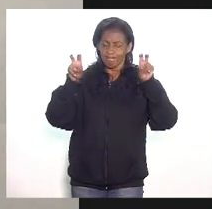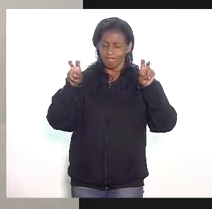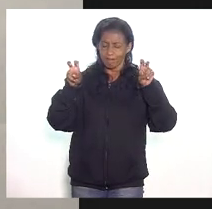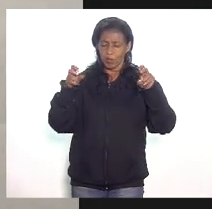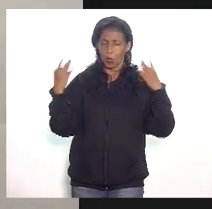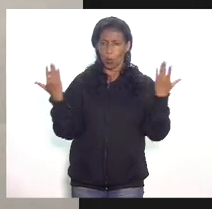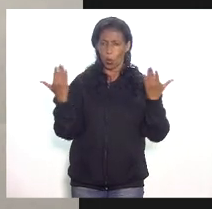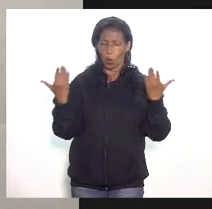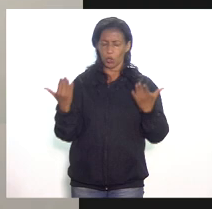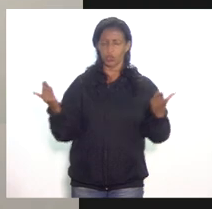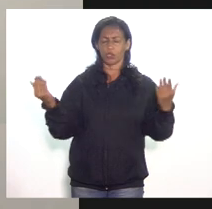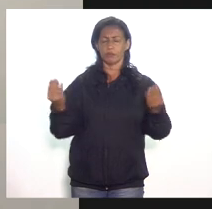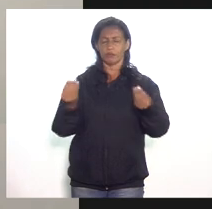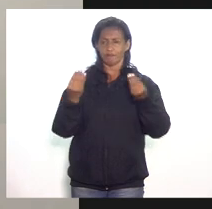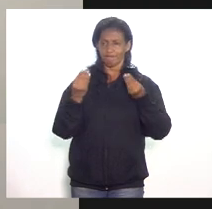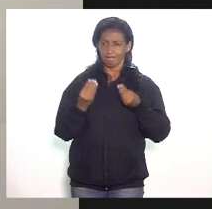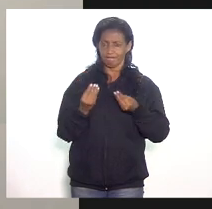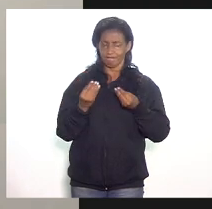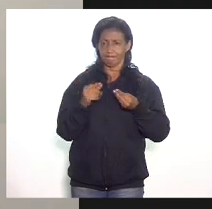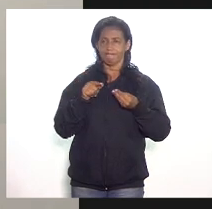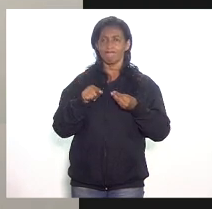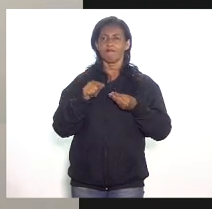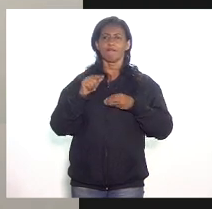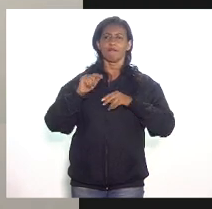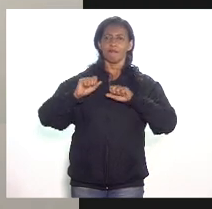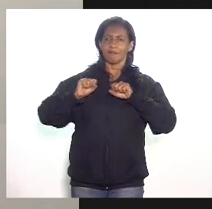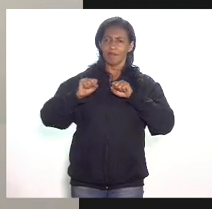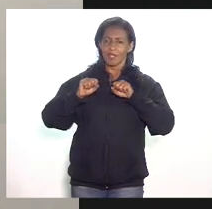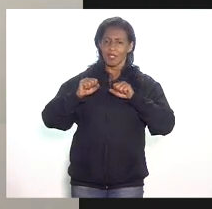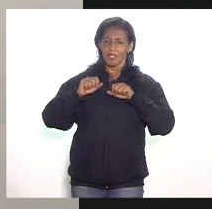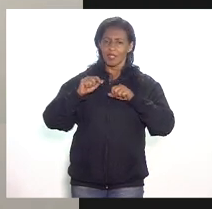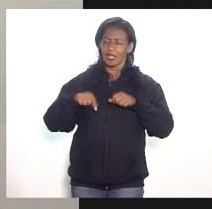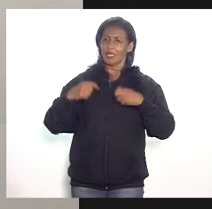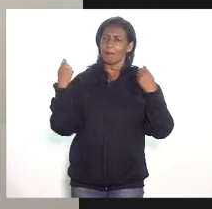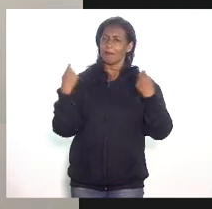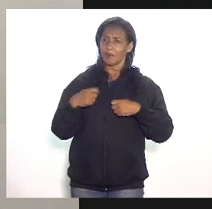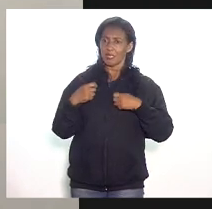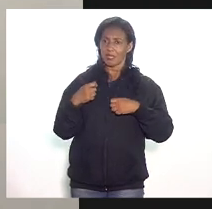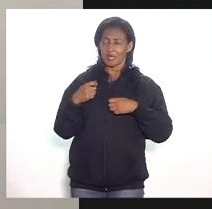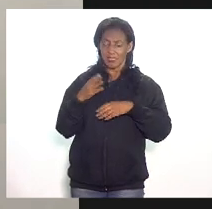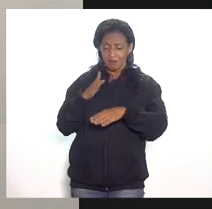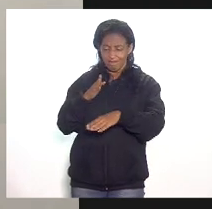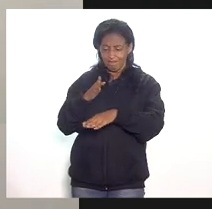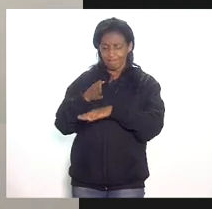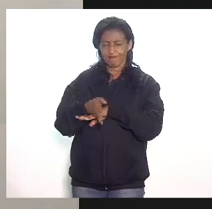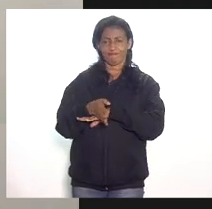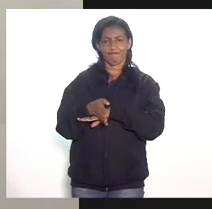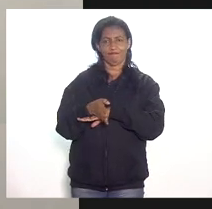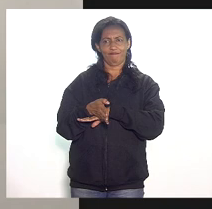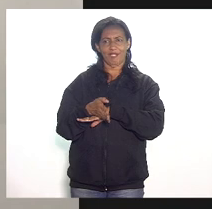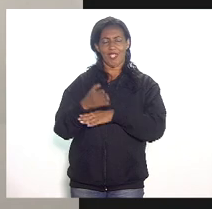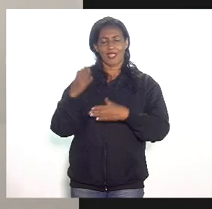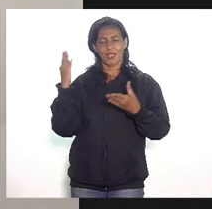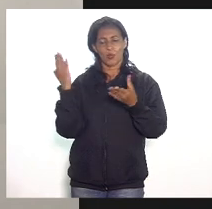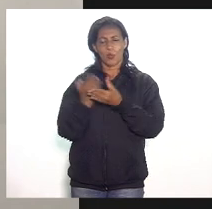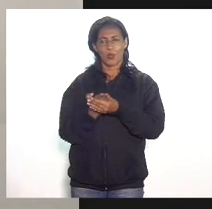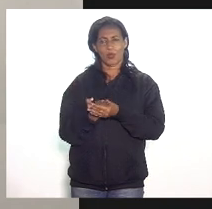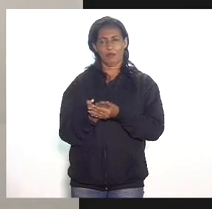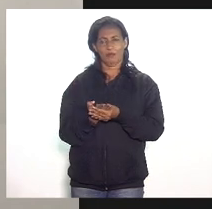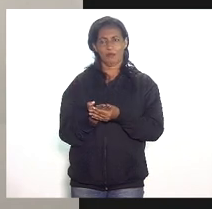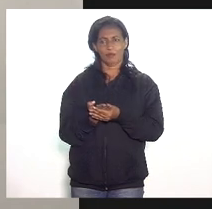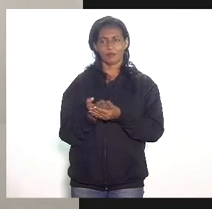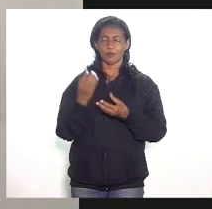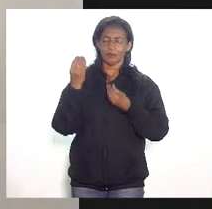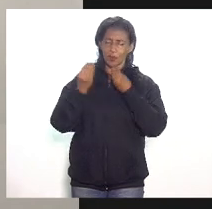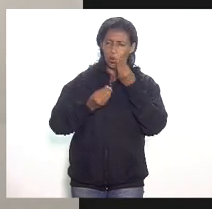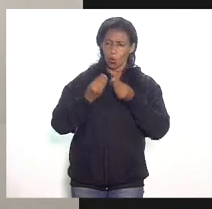bojo artigos que adentram justamente em matéria processual, como